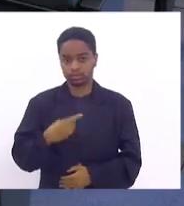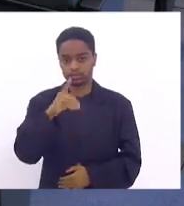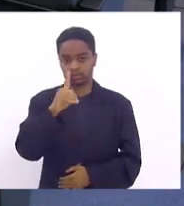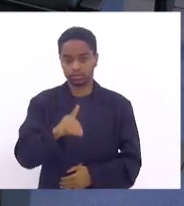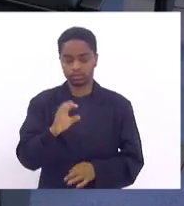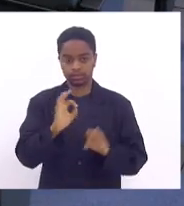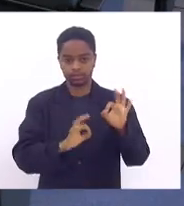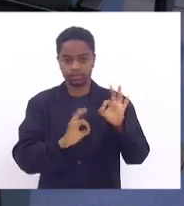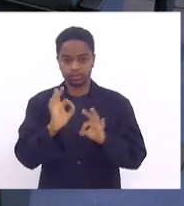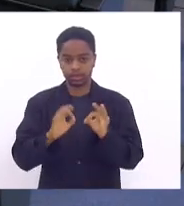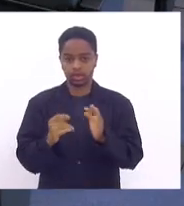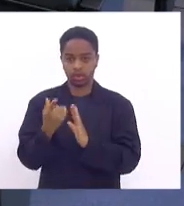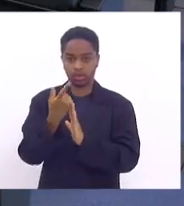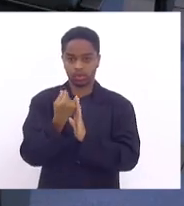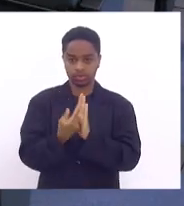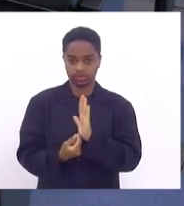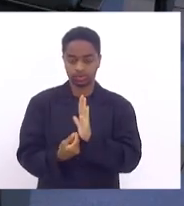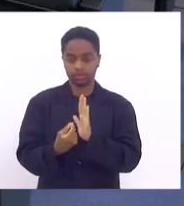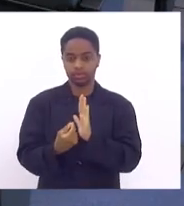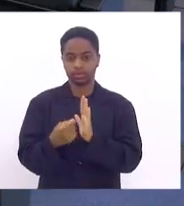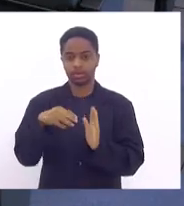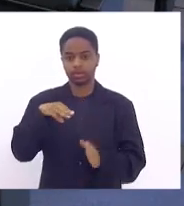de planos e orçamentos